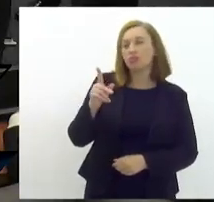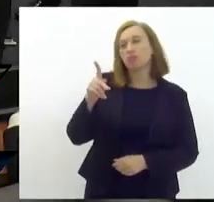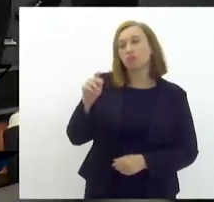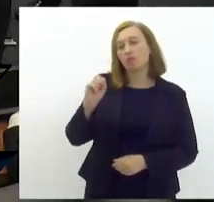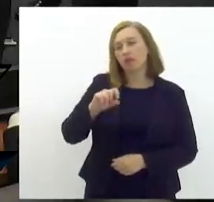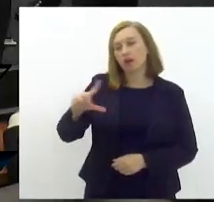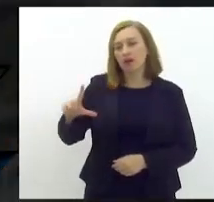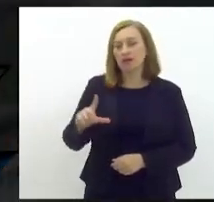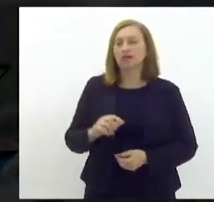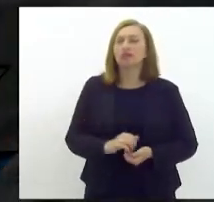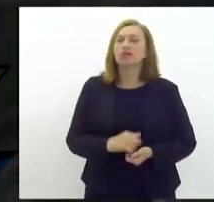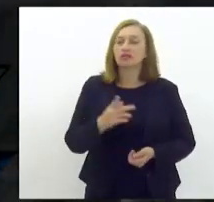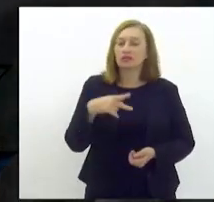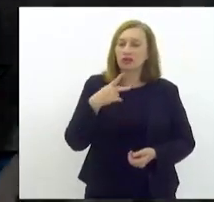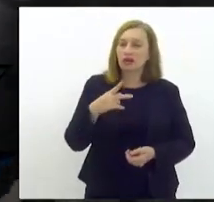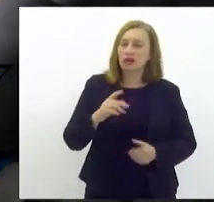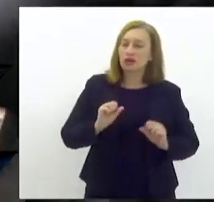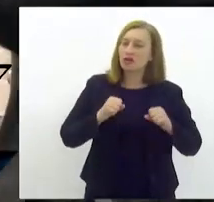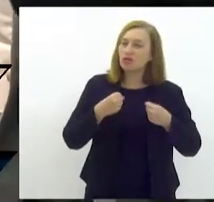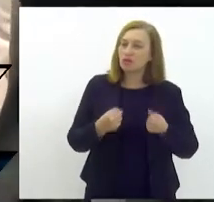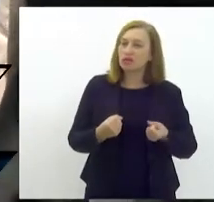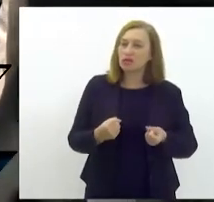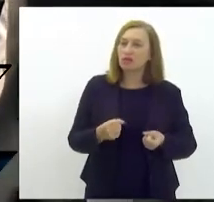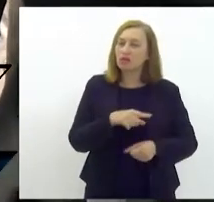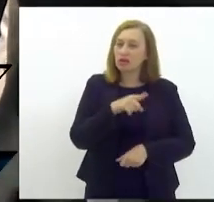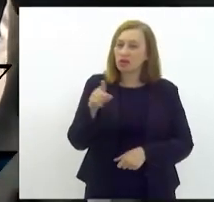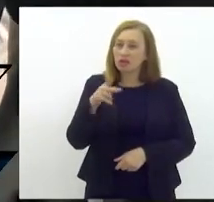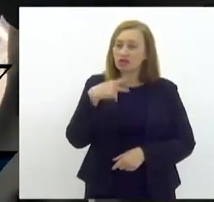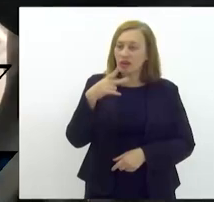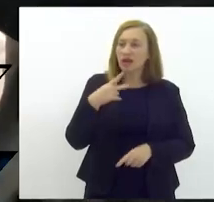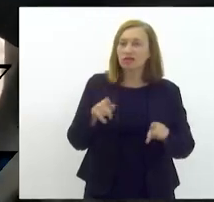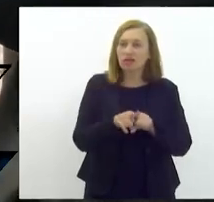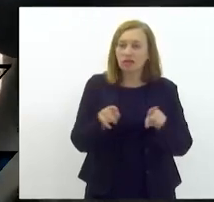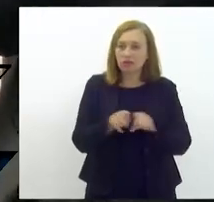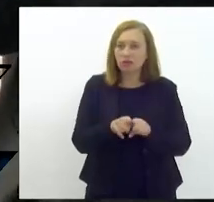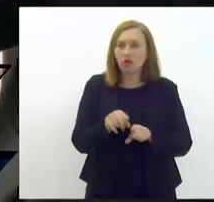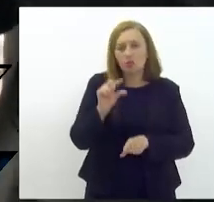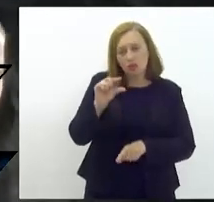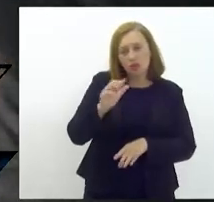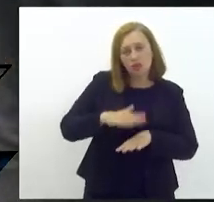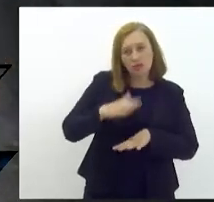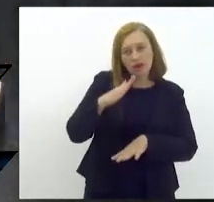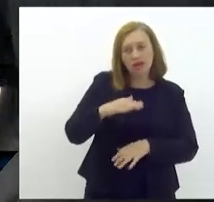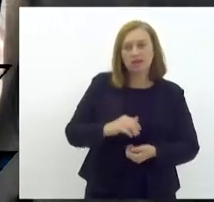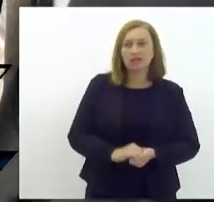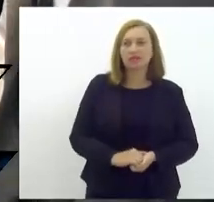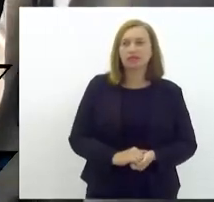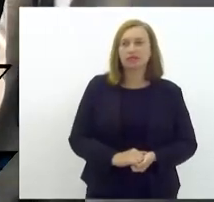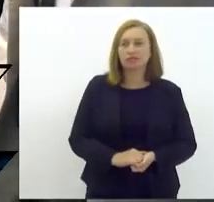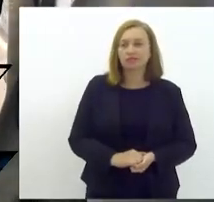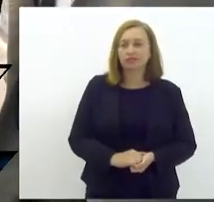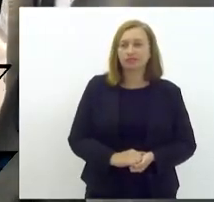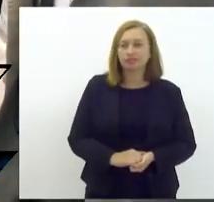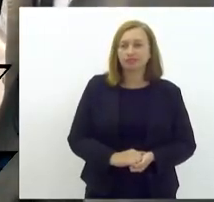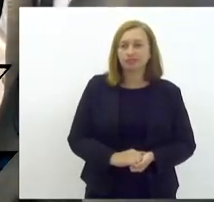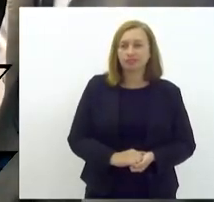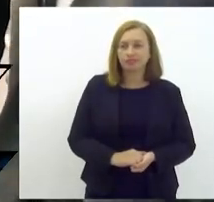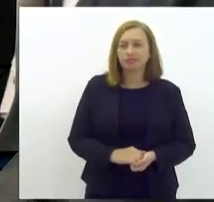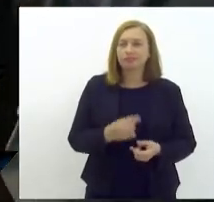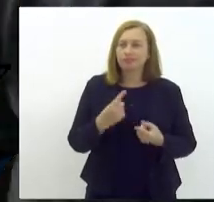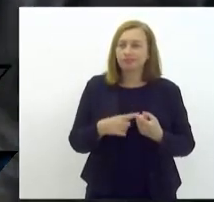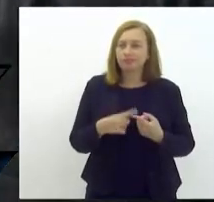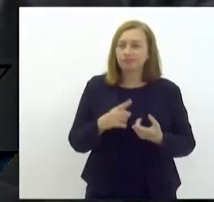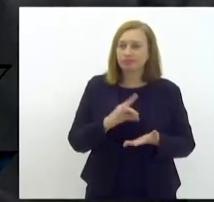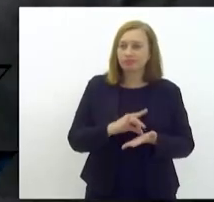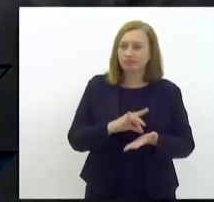eu gostaria de corroborar e reforçar o que eles acabaram de dizer e talvez ser um pouquinho mais incisivo porque na